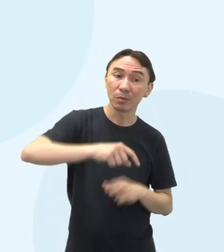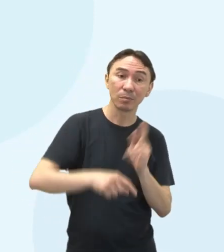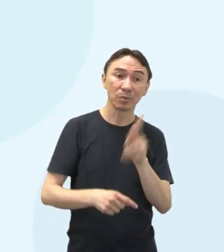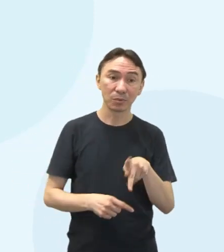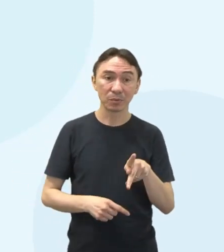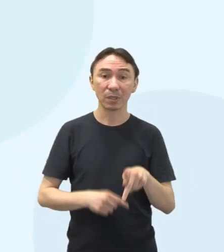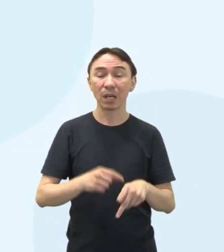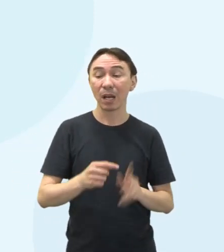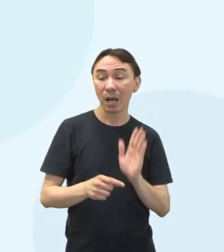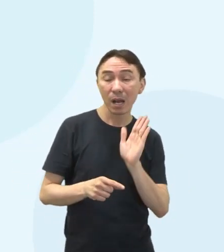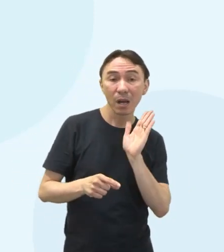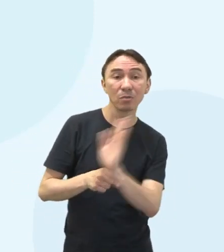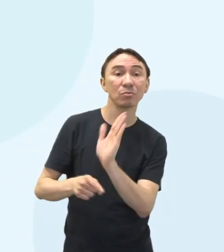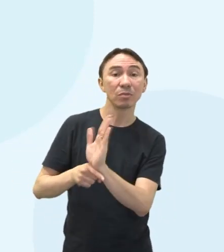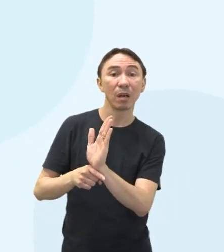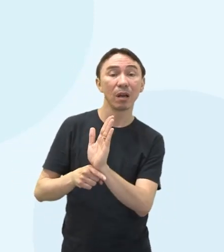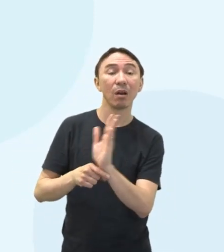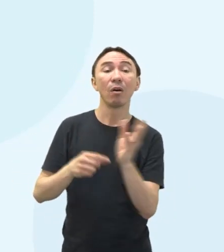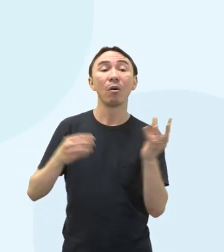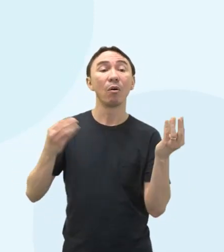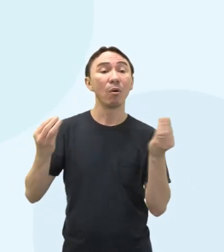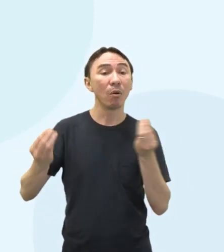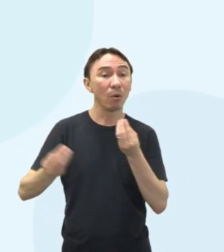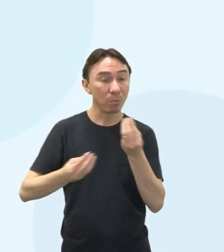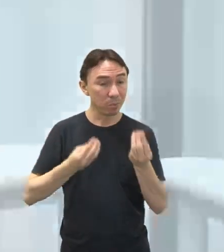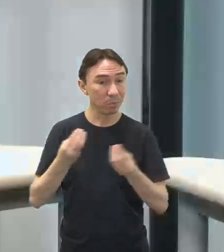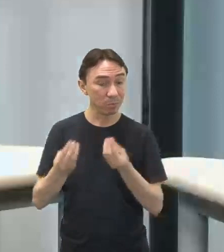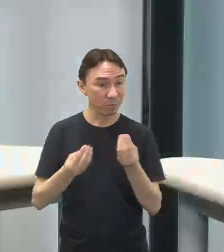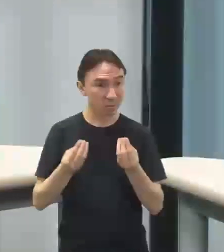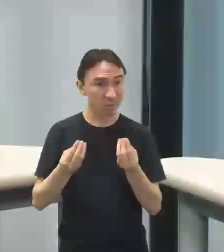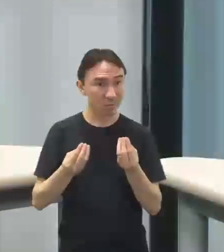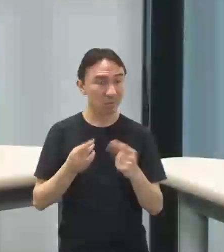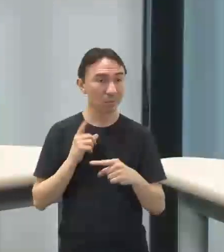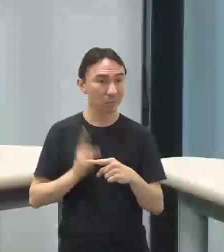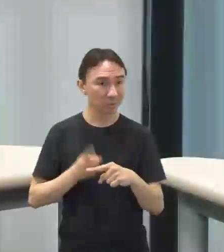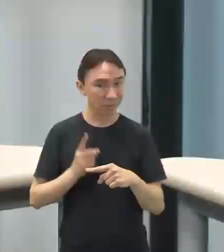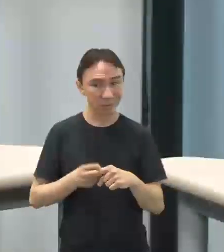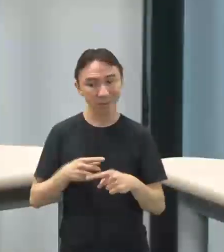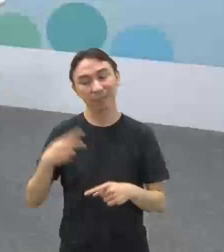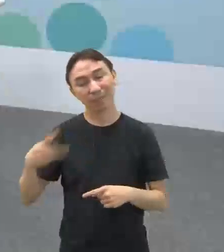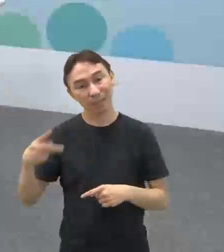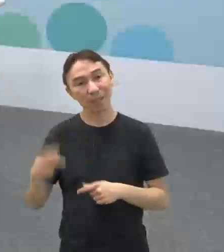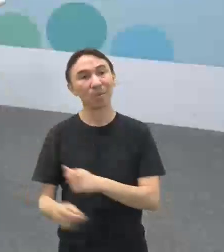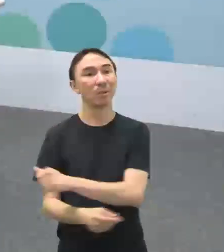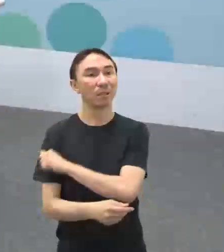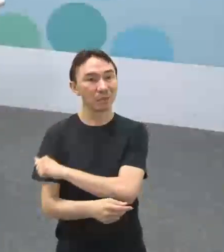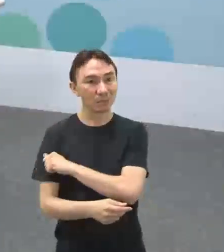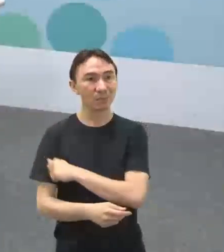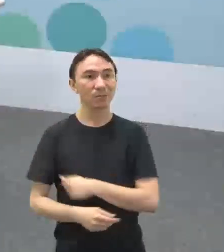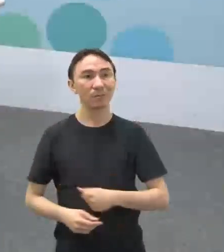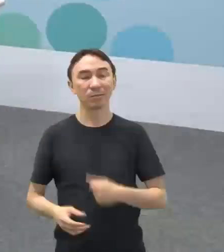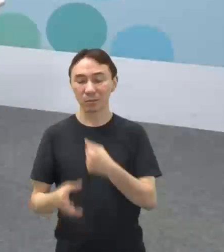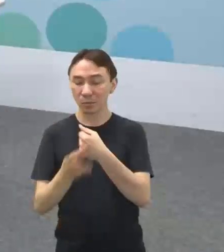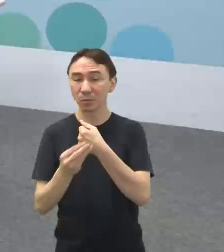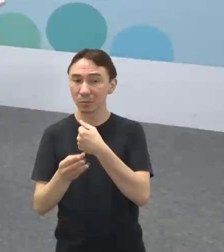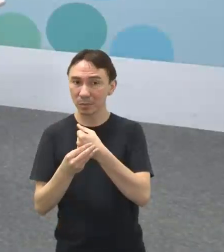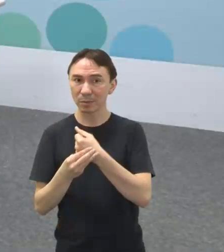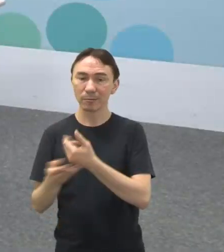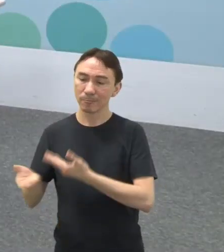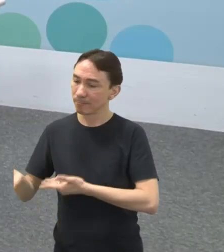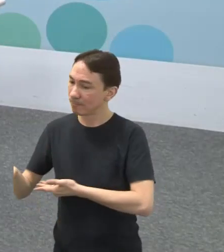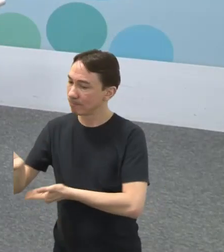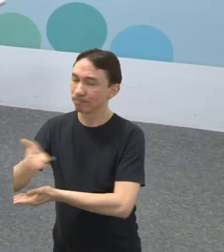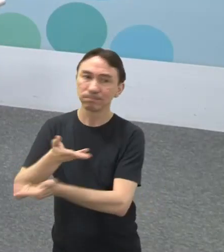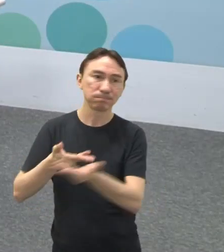de modo o Professor Wanderley aqui o conhecimento seja trocado entre os estudantes partilhado na partilhados